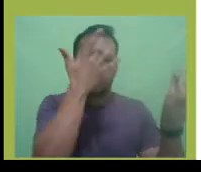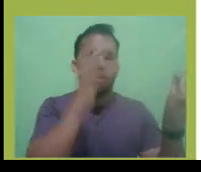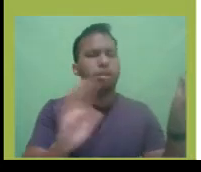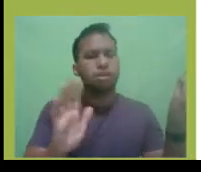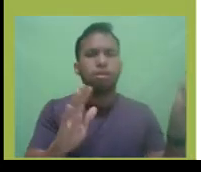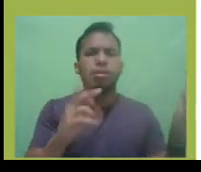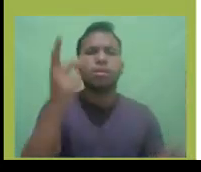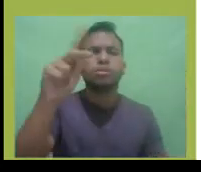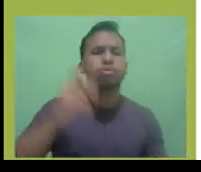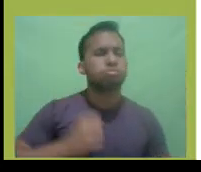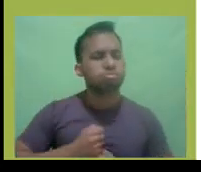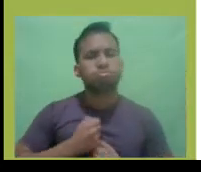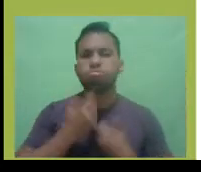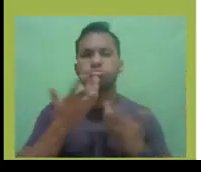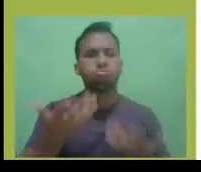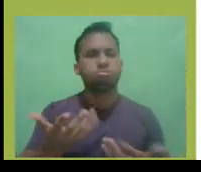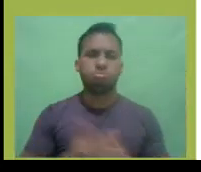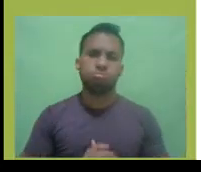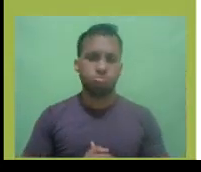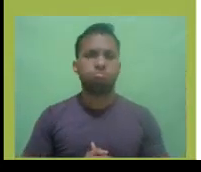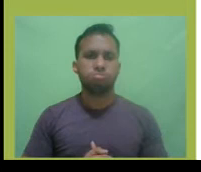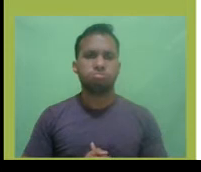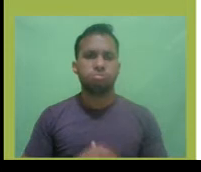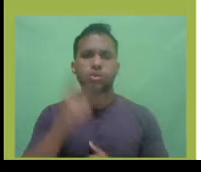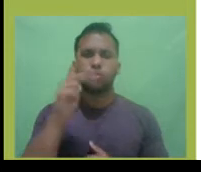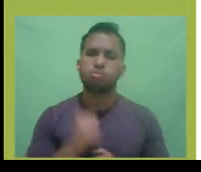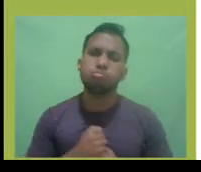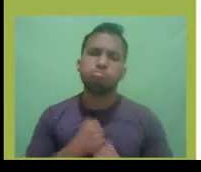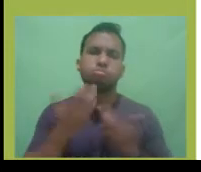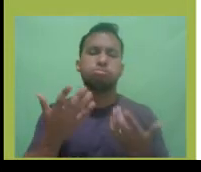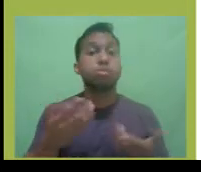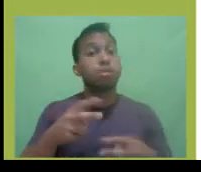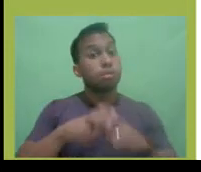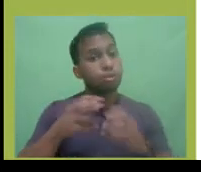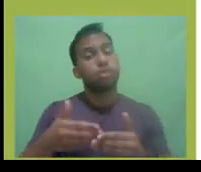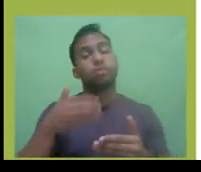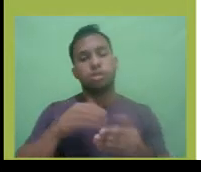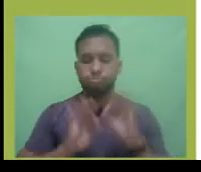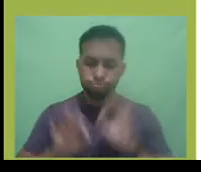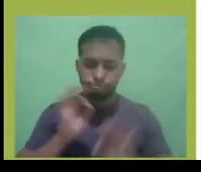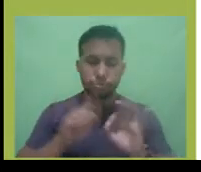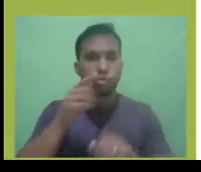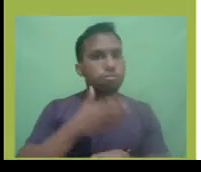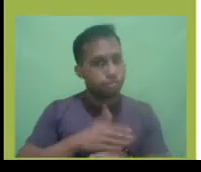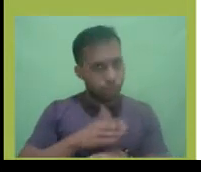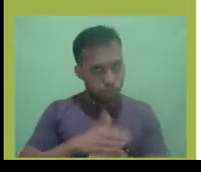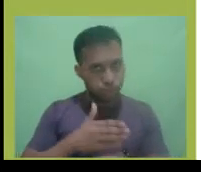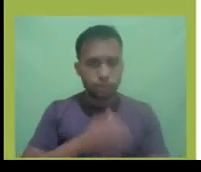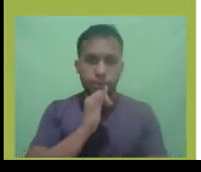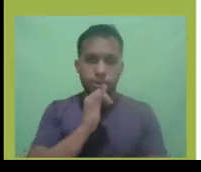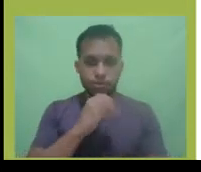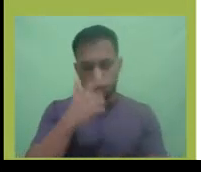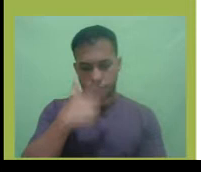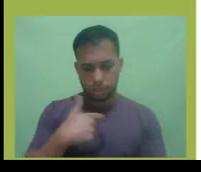fala. Isso passa um ar artificial de que você não entende do assunto. Então, se prepare antes, ensaie, de